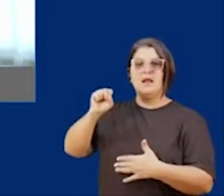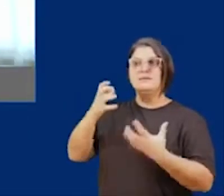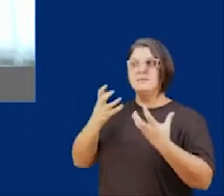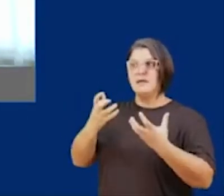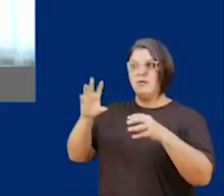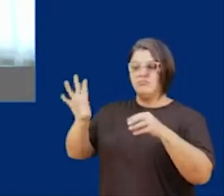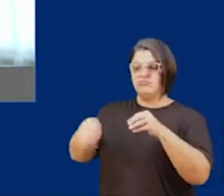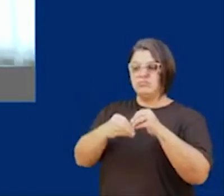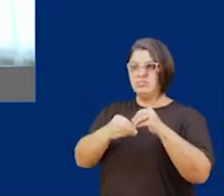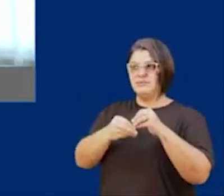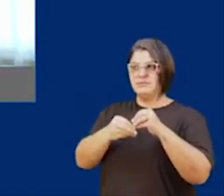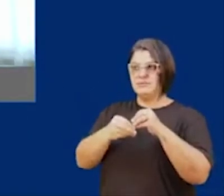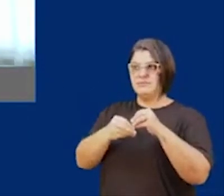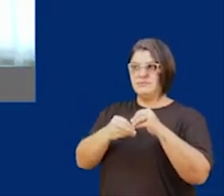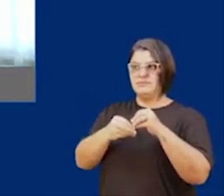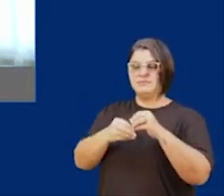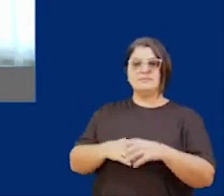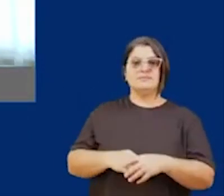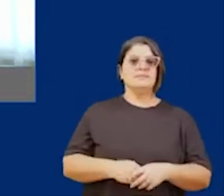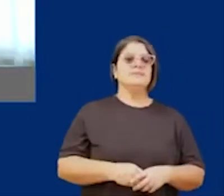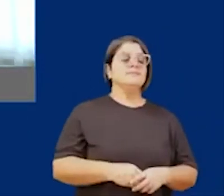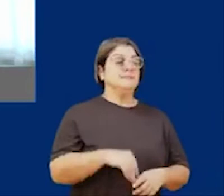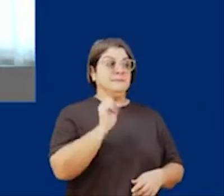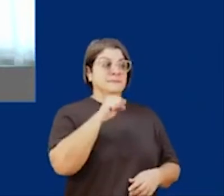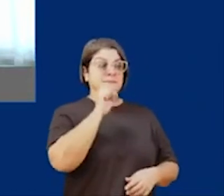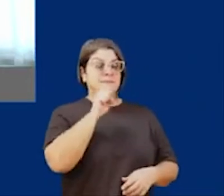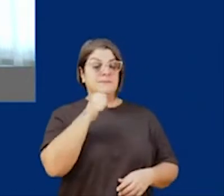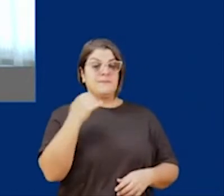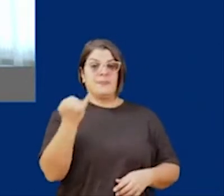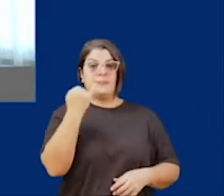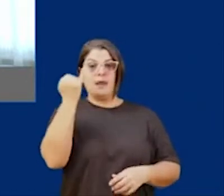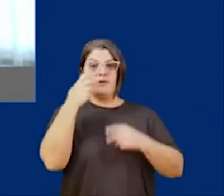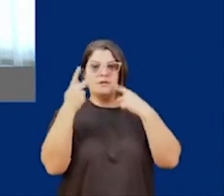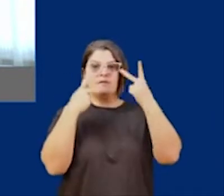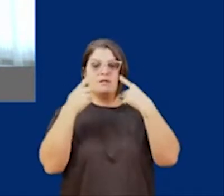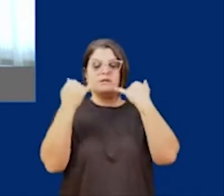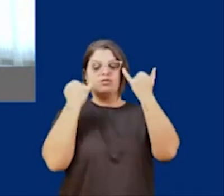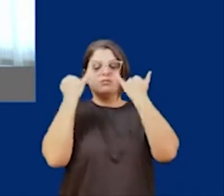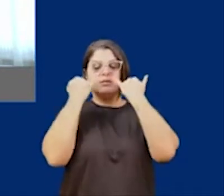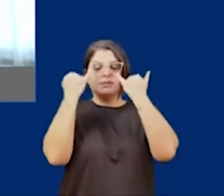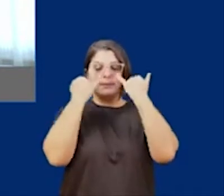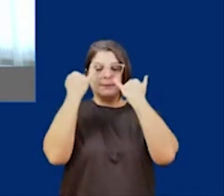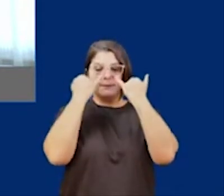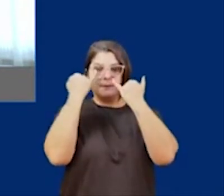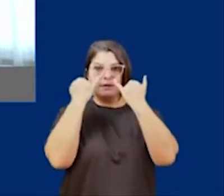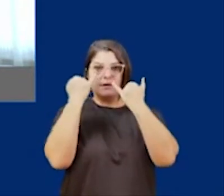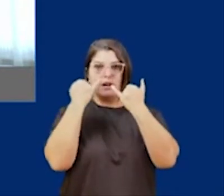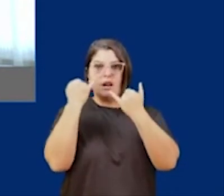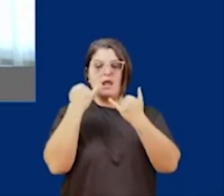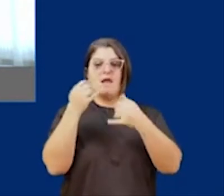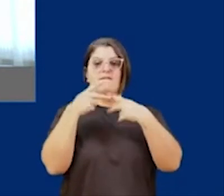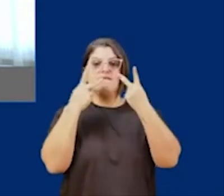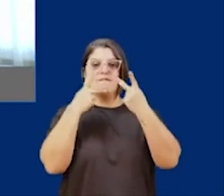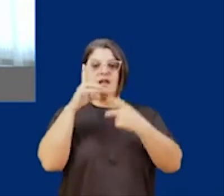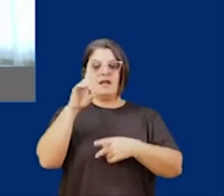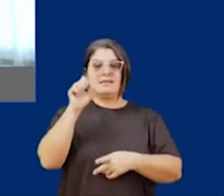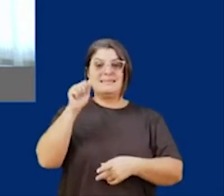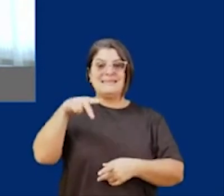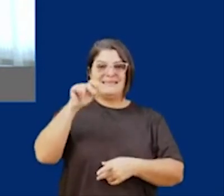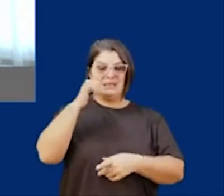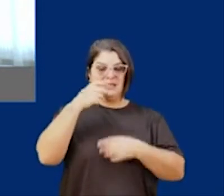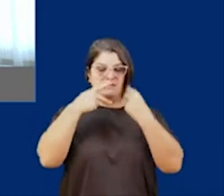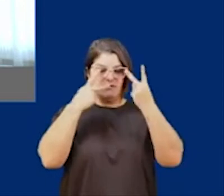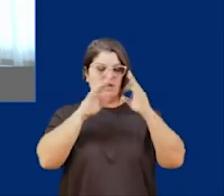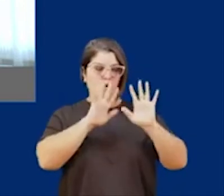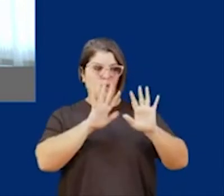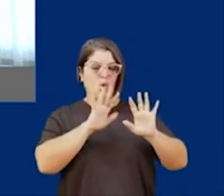Colocar um elemento complementar, eu acho que uma coisa importante, a gente está falando bastante de informação, eu acho que eu queria valorizar uma coisa que a Dani já falou, que é